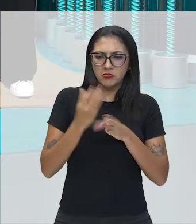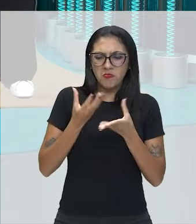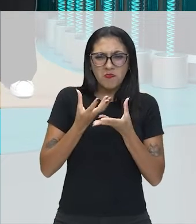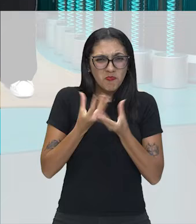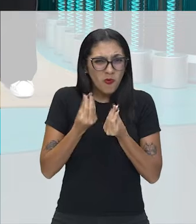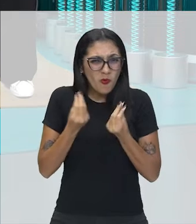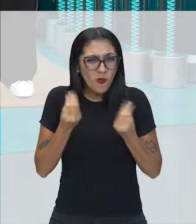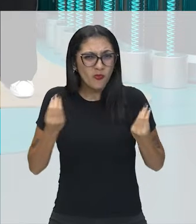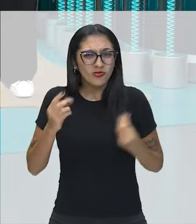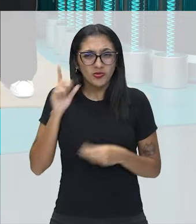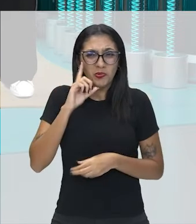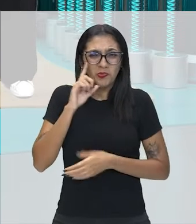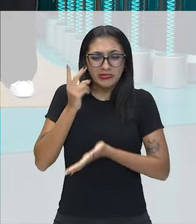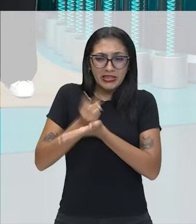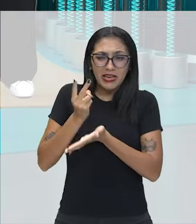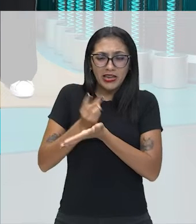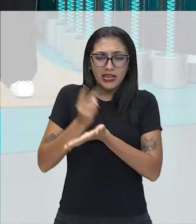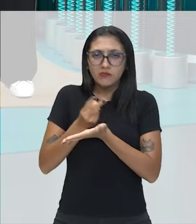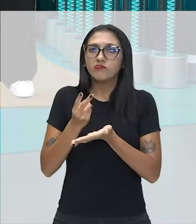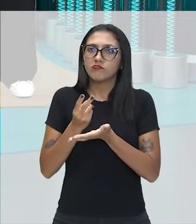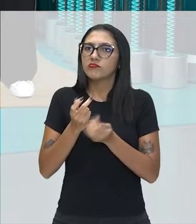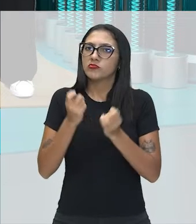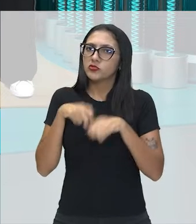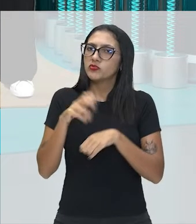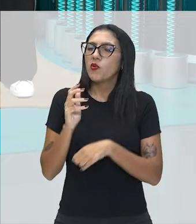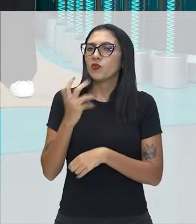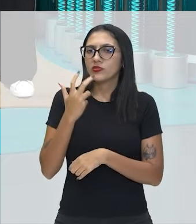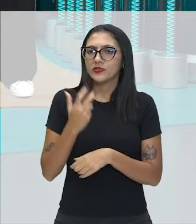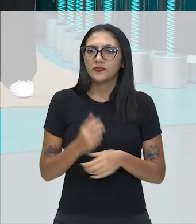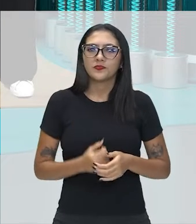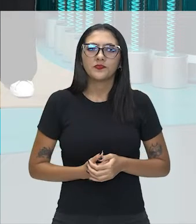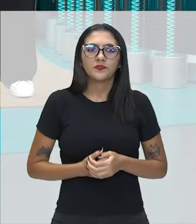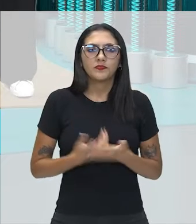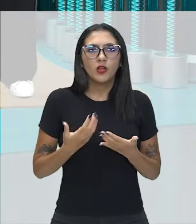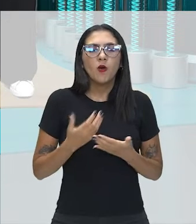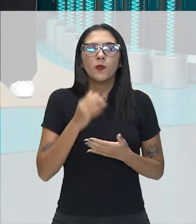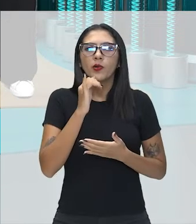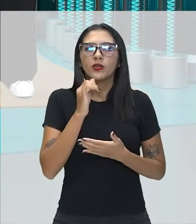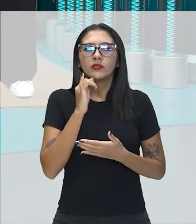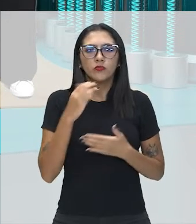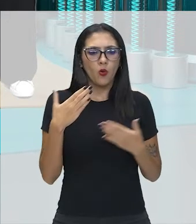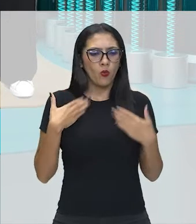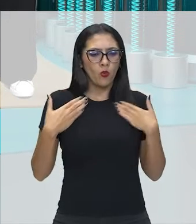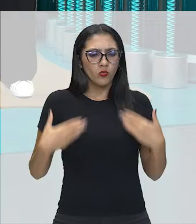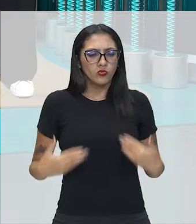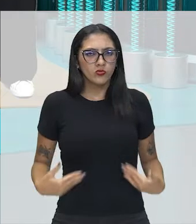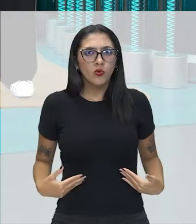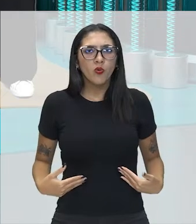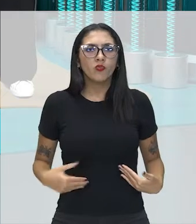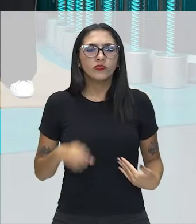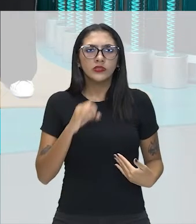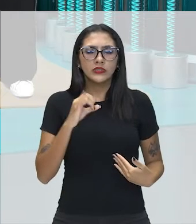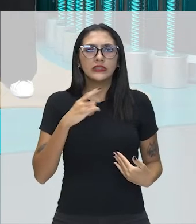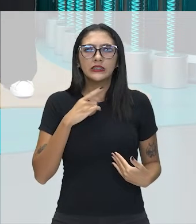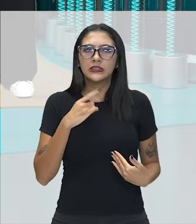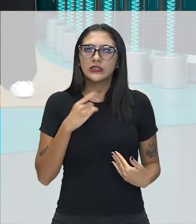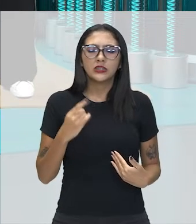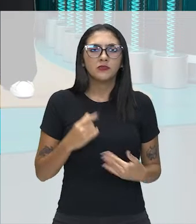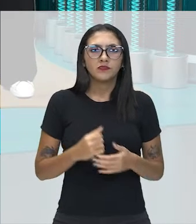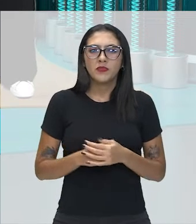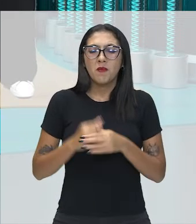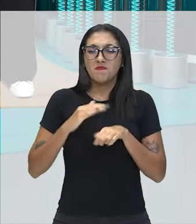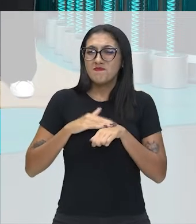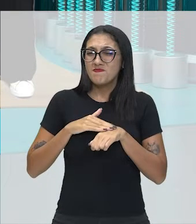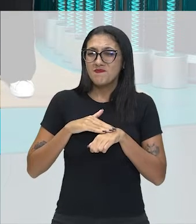causar algum mal. Nesse caso do nosso corpo, se a gente busca ultrapassar os